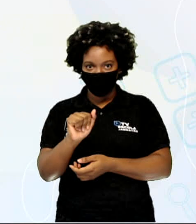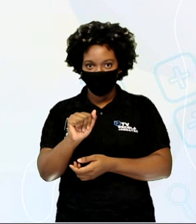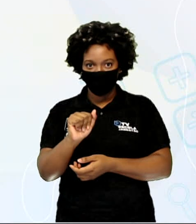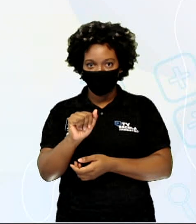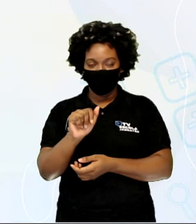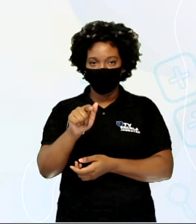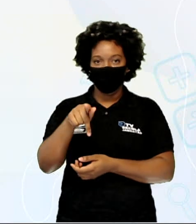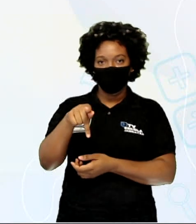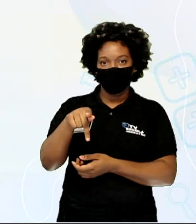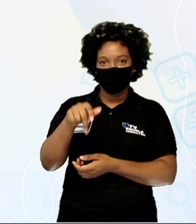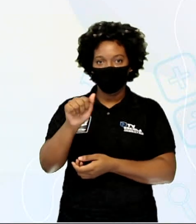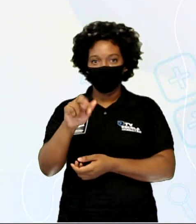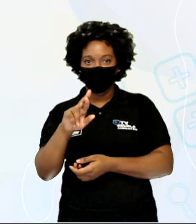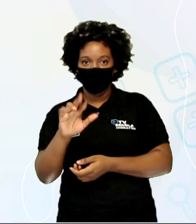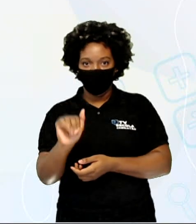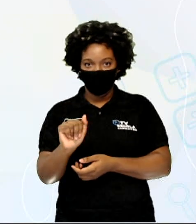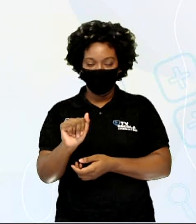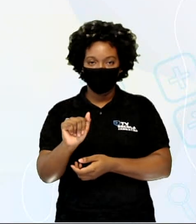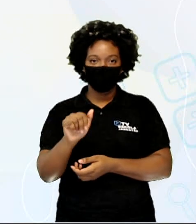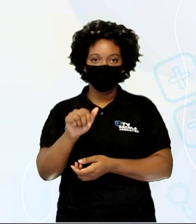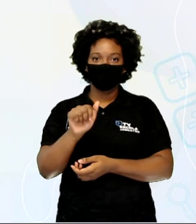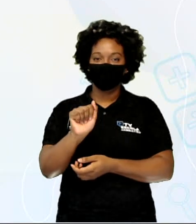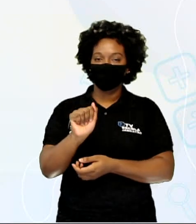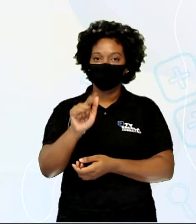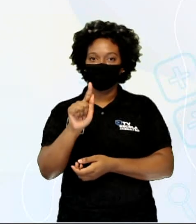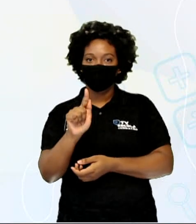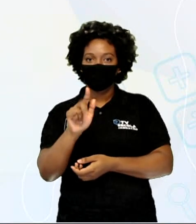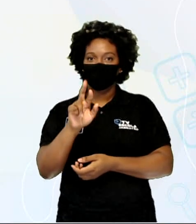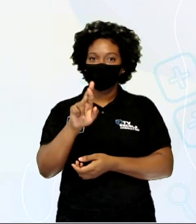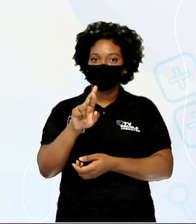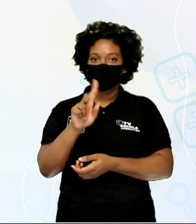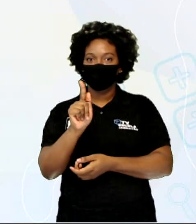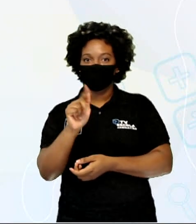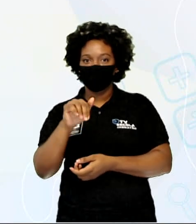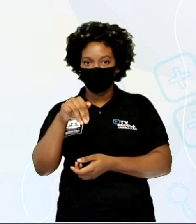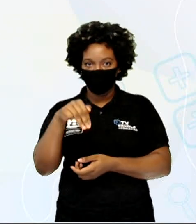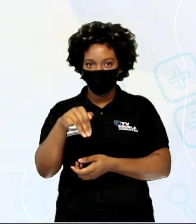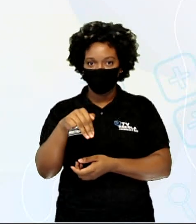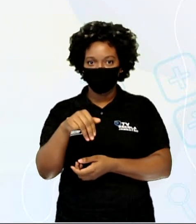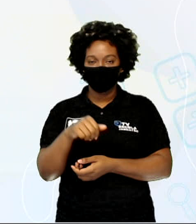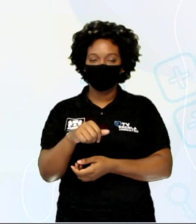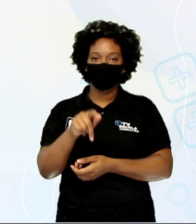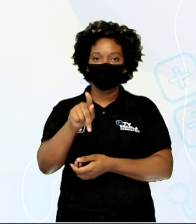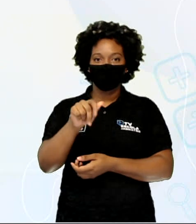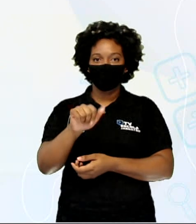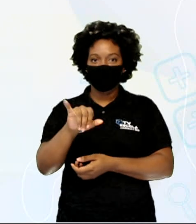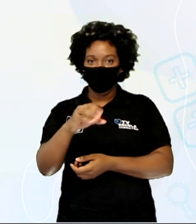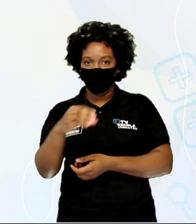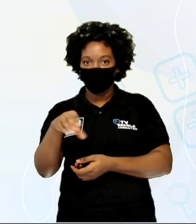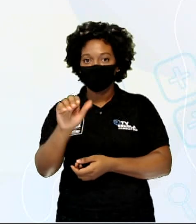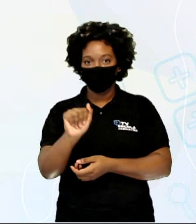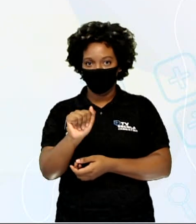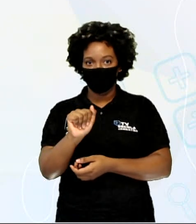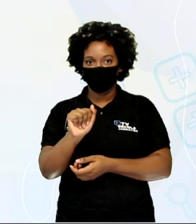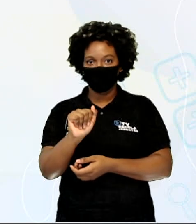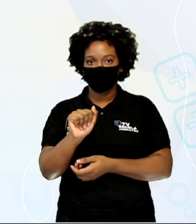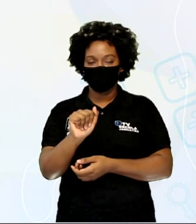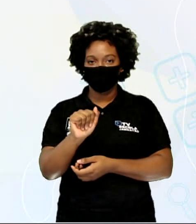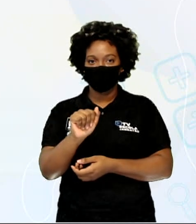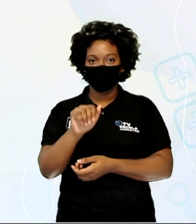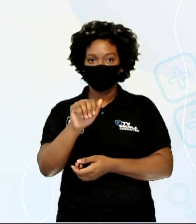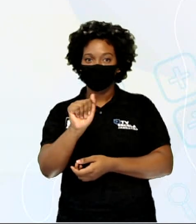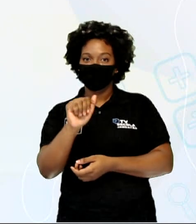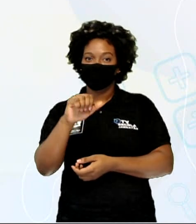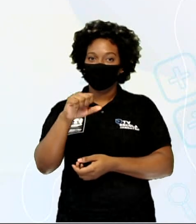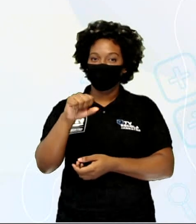papé, argum, que é algum, paioça, que seria palhoça, às vezes,